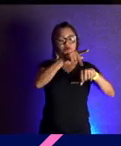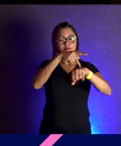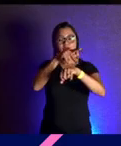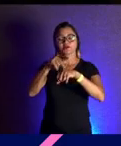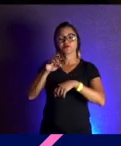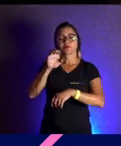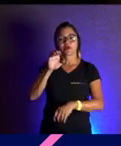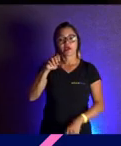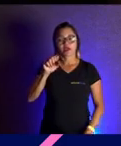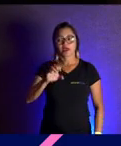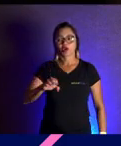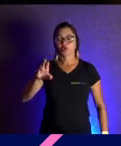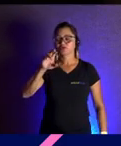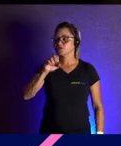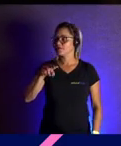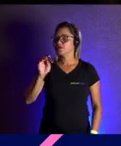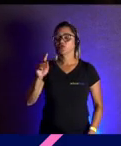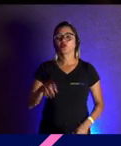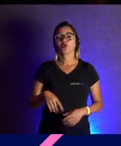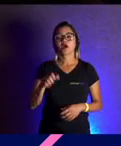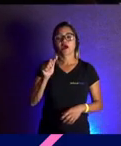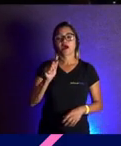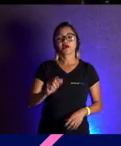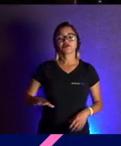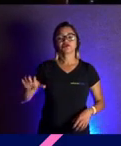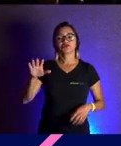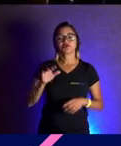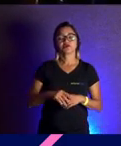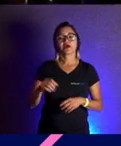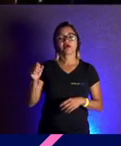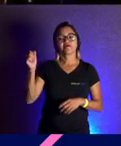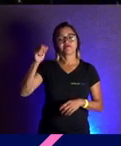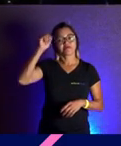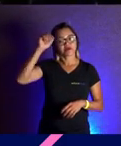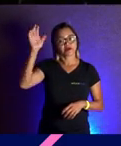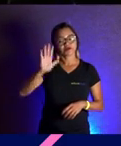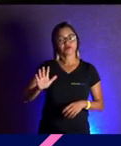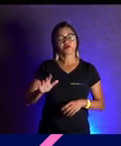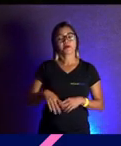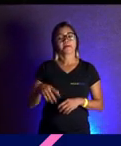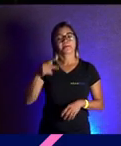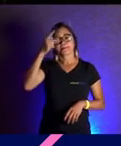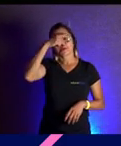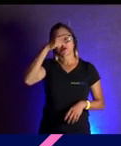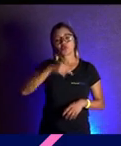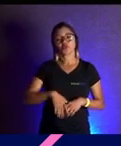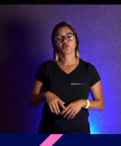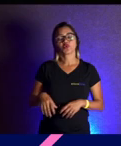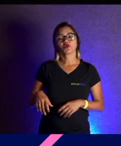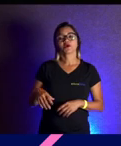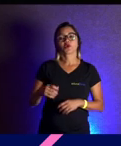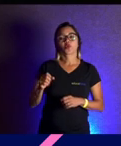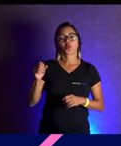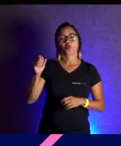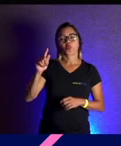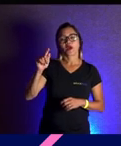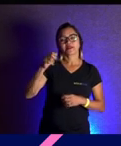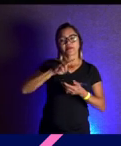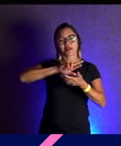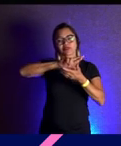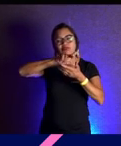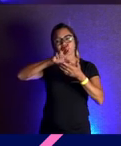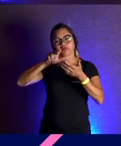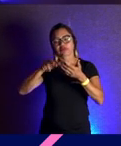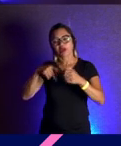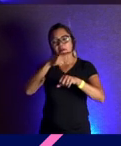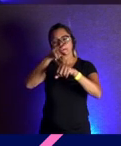El Salvador, Etiópia, Antia, pelo Sul, Sierra Leoa, Peru, como Sírio, Bulgária, Guatemala, a lista é gigante, poderia continuar